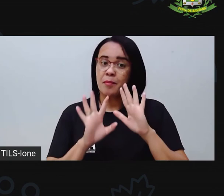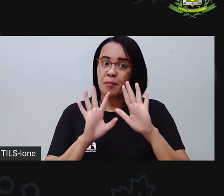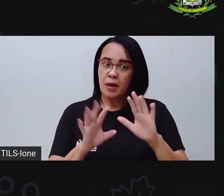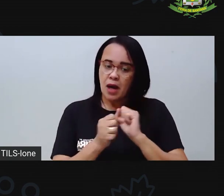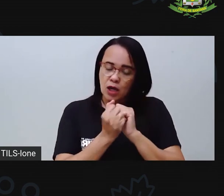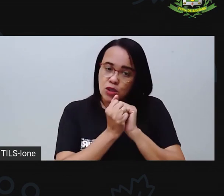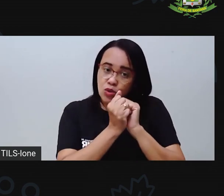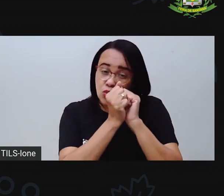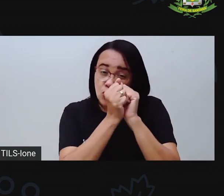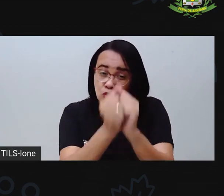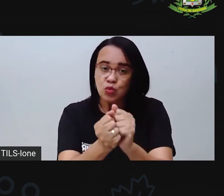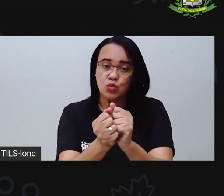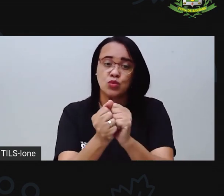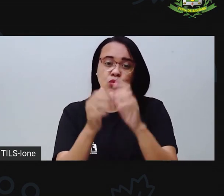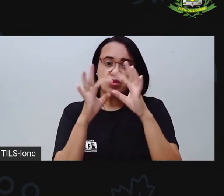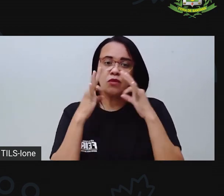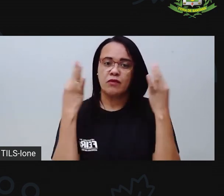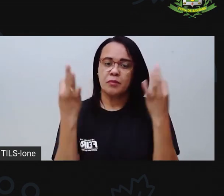você coloca dentro